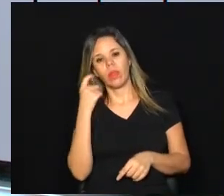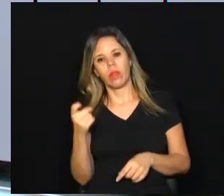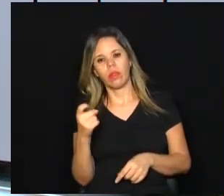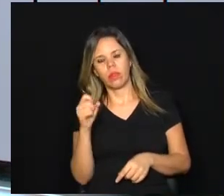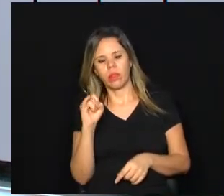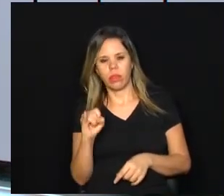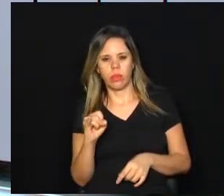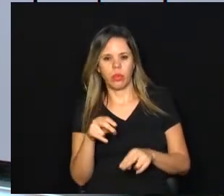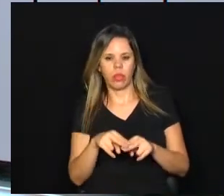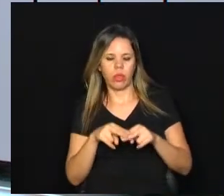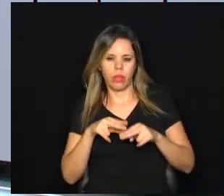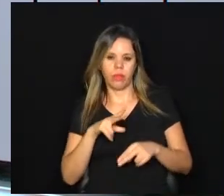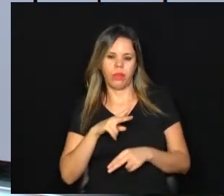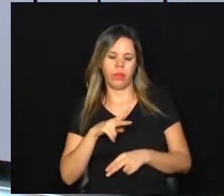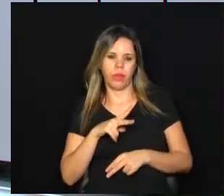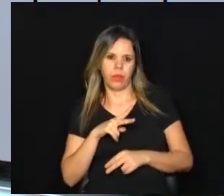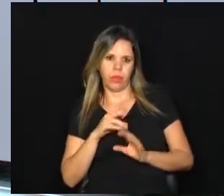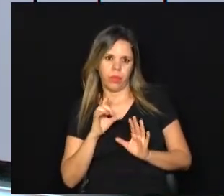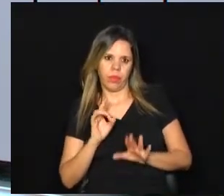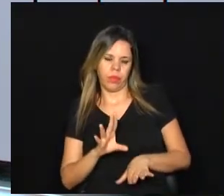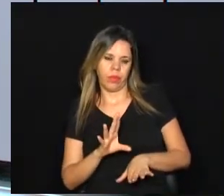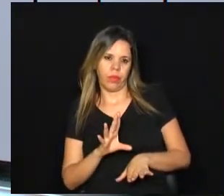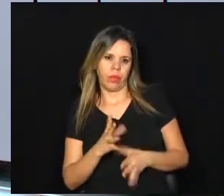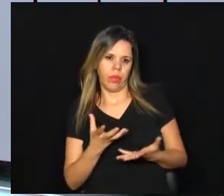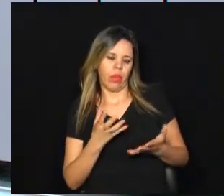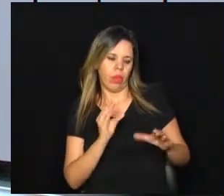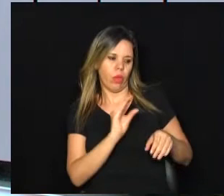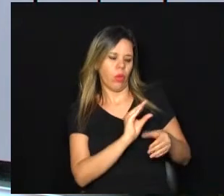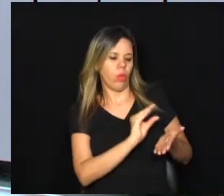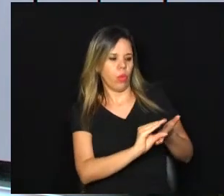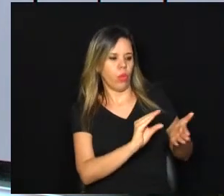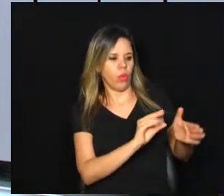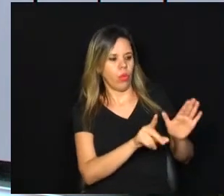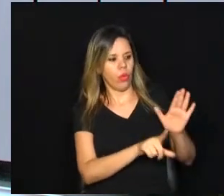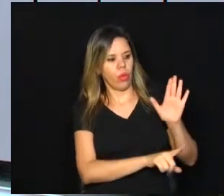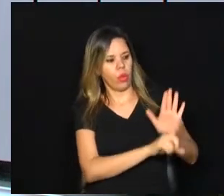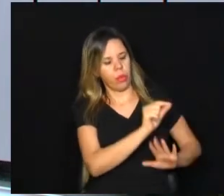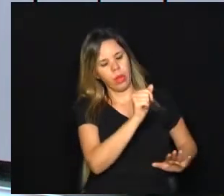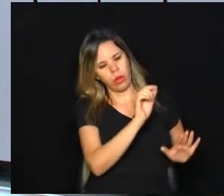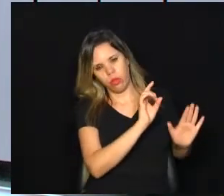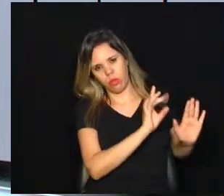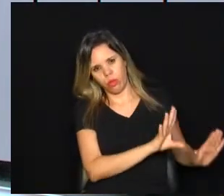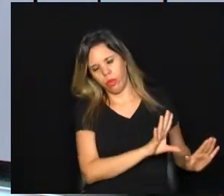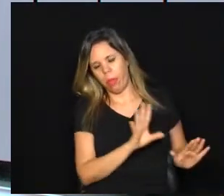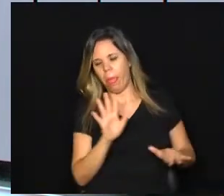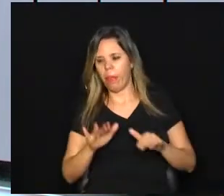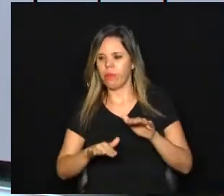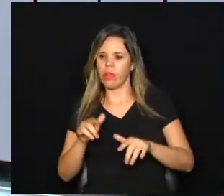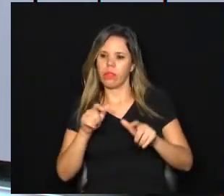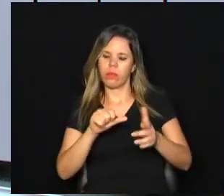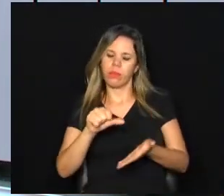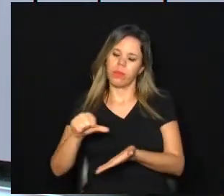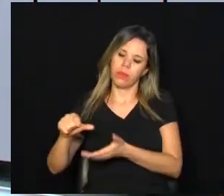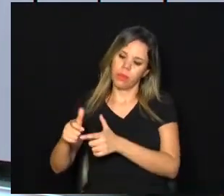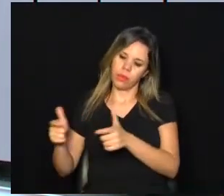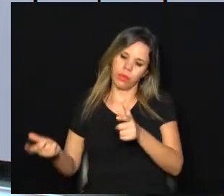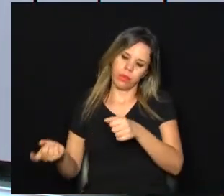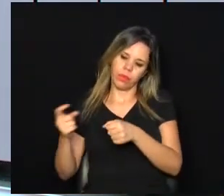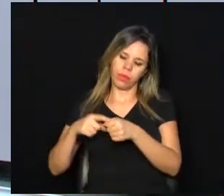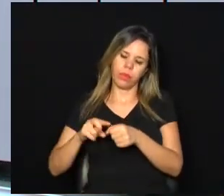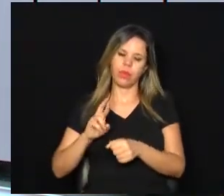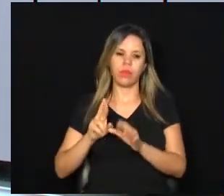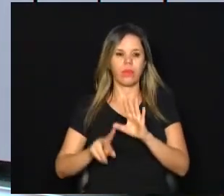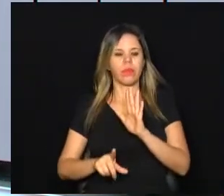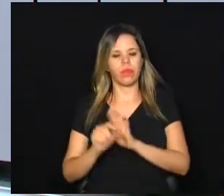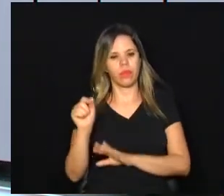por conta do particular, do privado, ele só vai querer investir onde ele tem mais lucro, né? E às vezes as regiões onde dão maior retorno